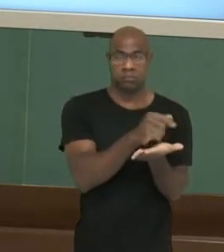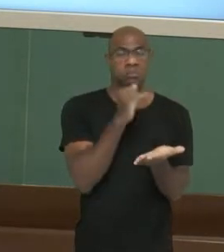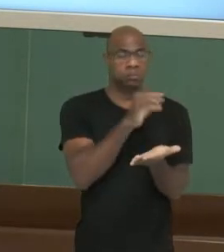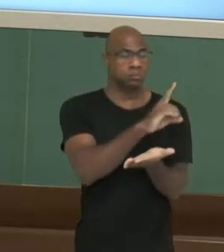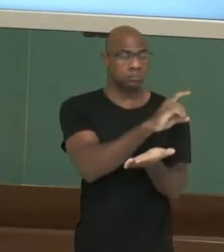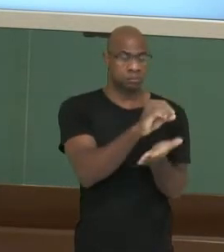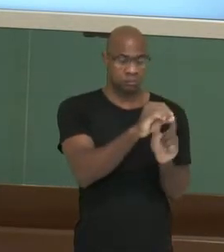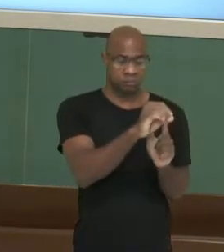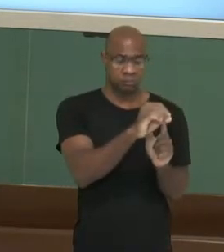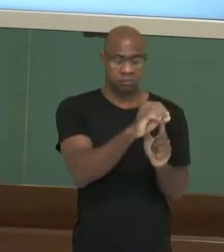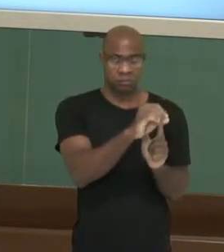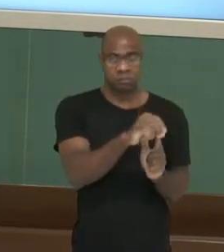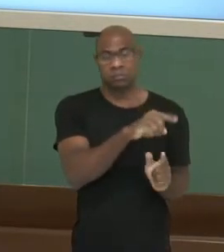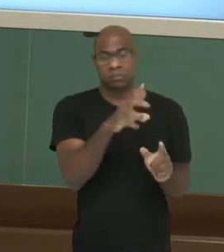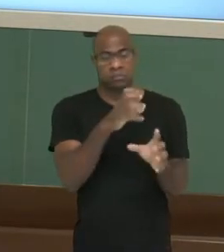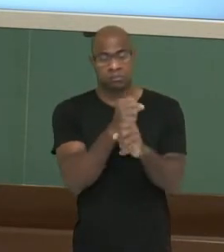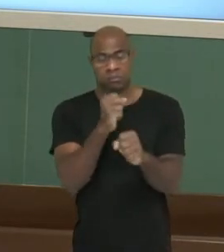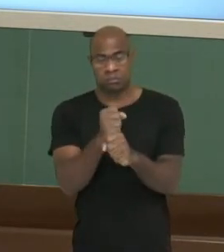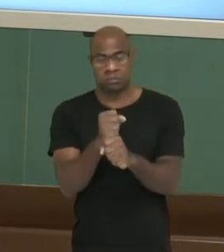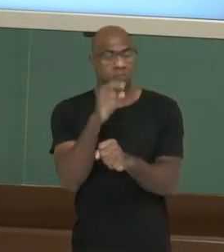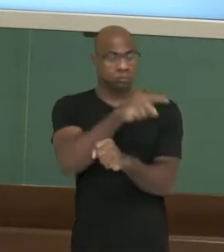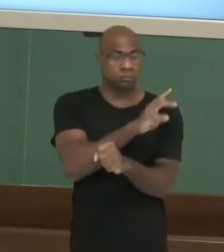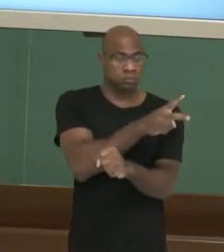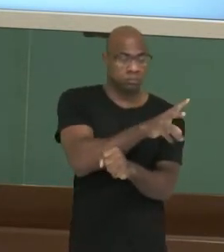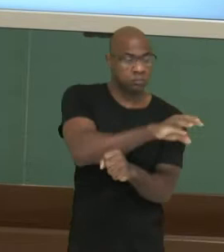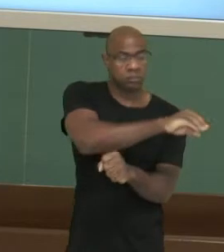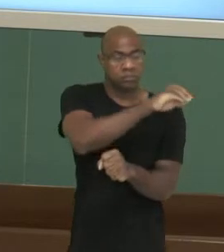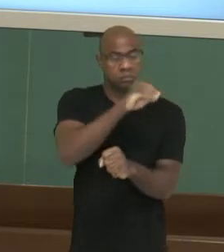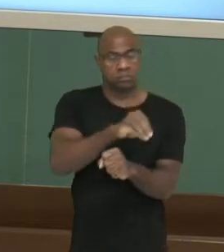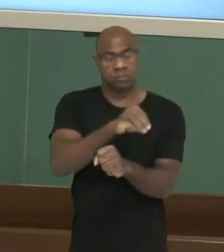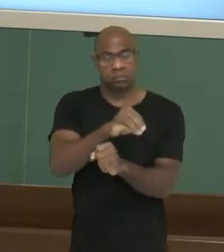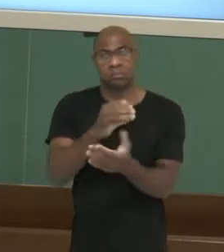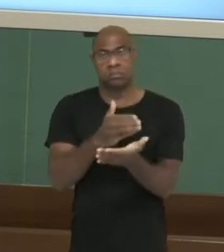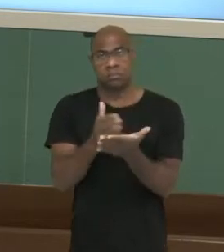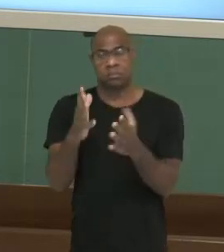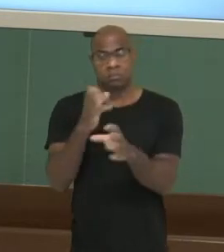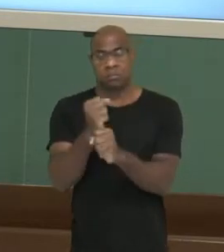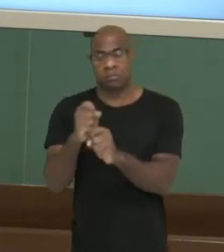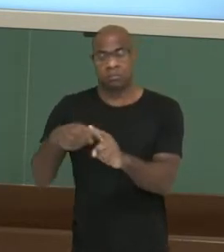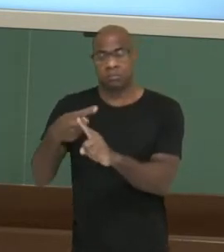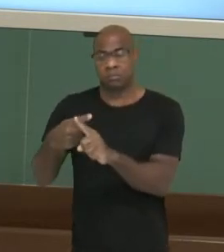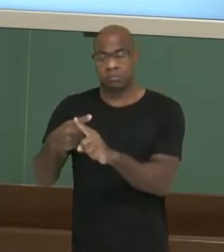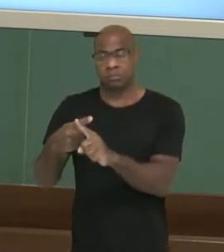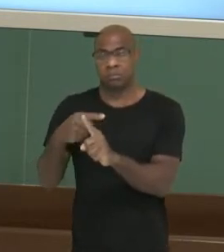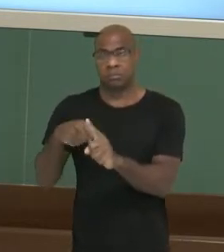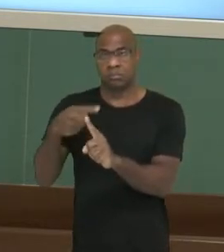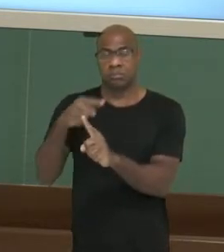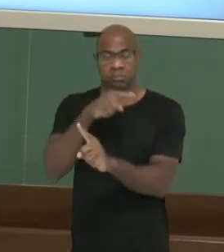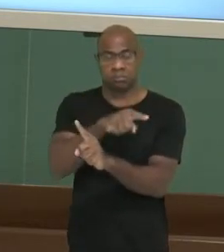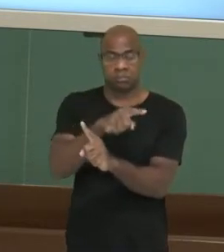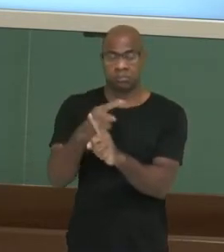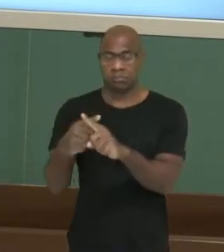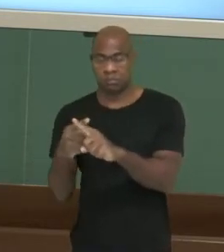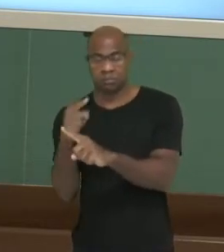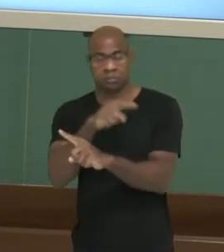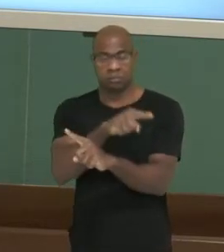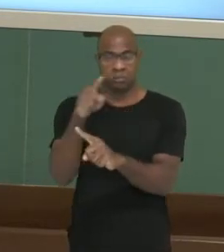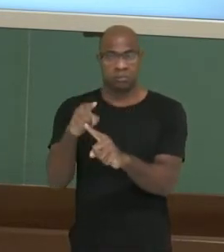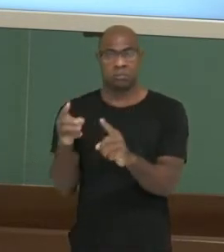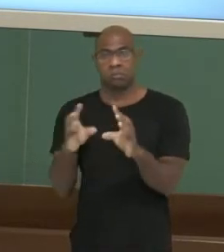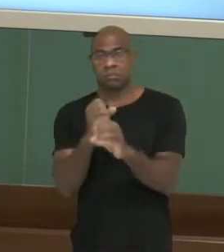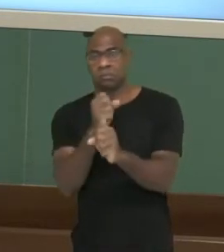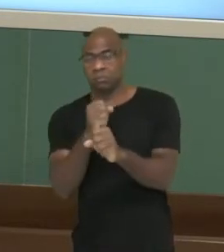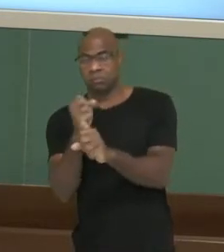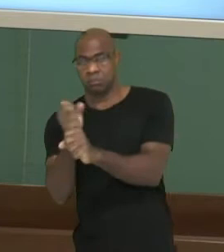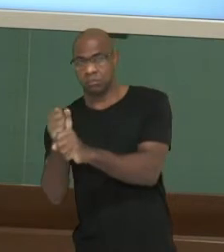Tanto para juros simples ou compostos seria o mesmo, mas passou o primeiro período de aplicação, pode ser um mês, um ano, um dia, uma